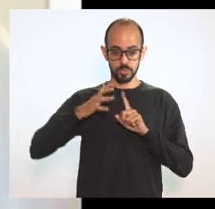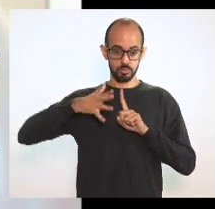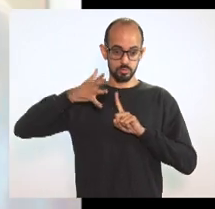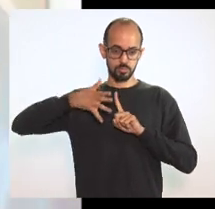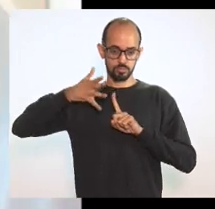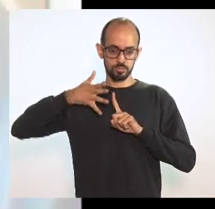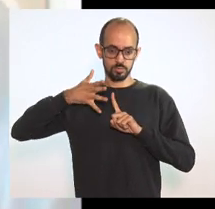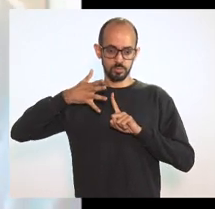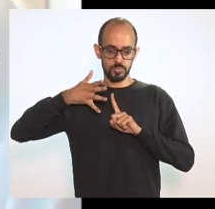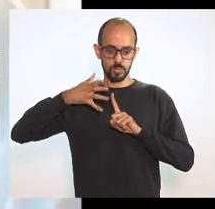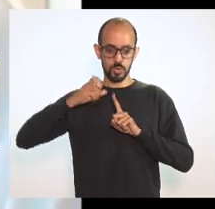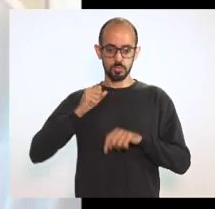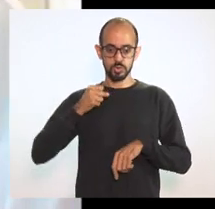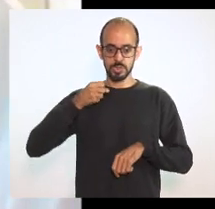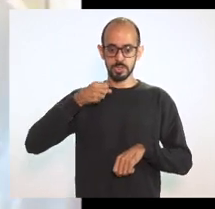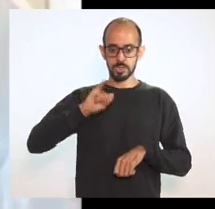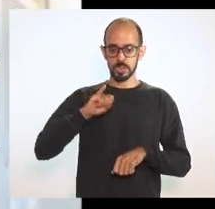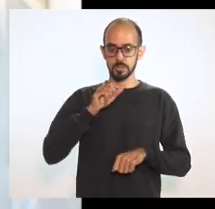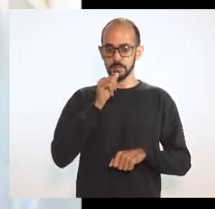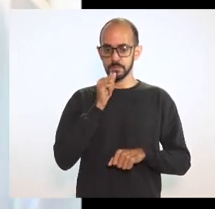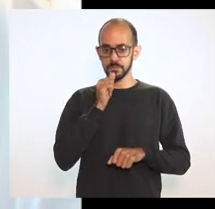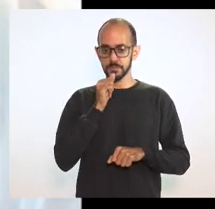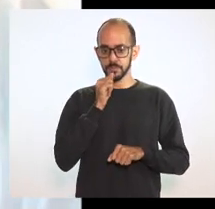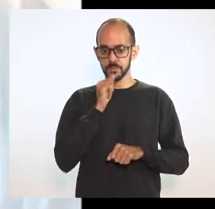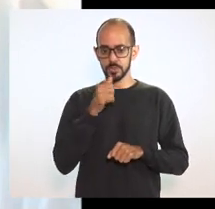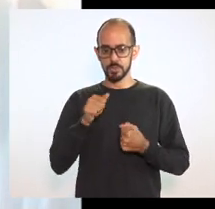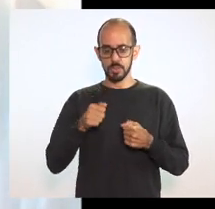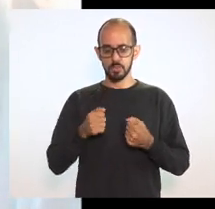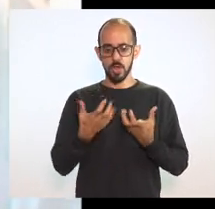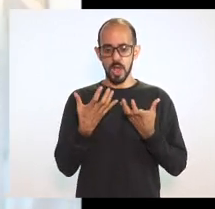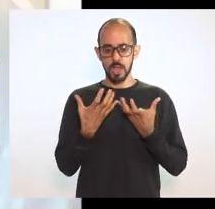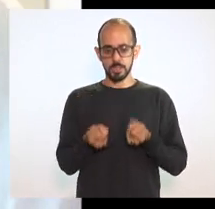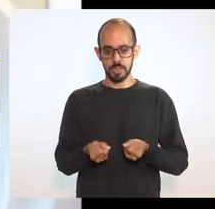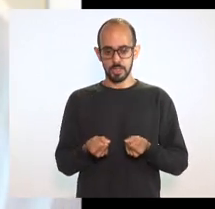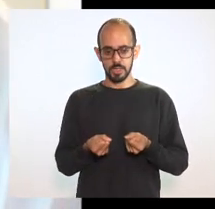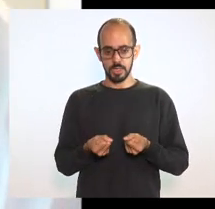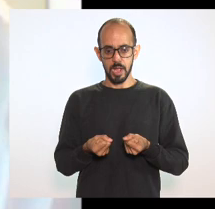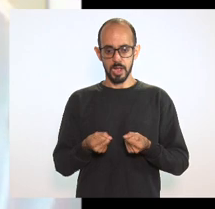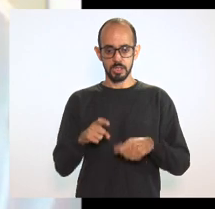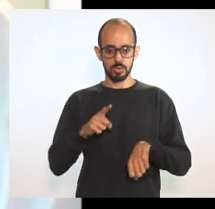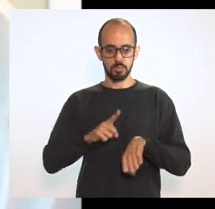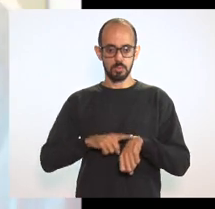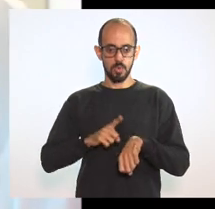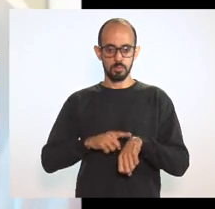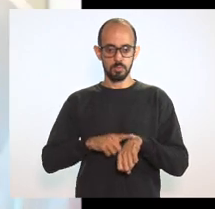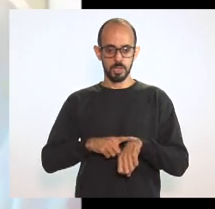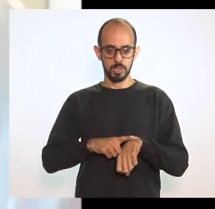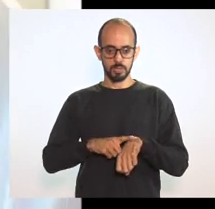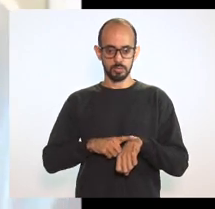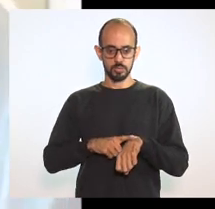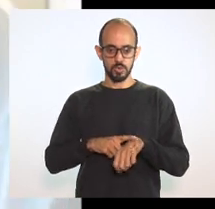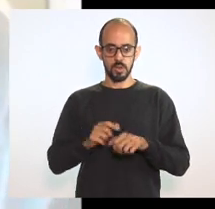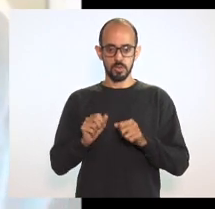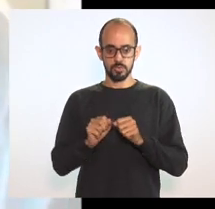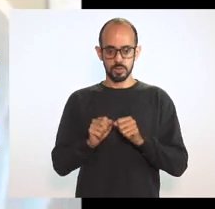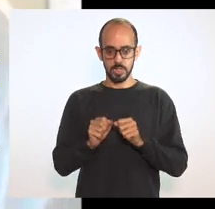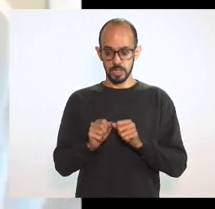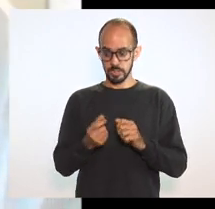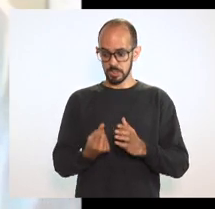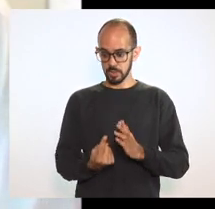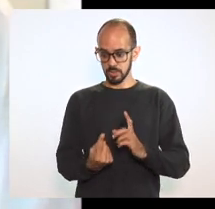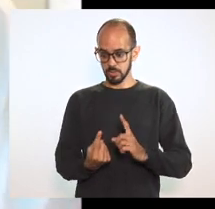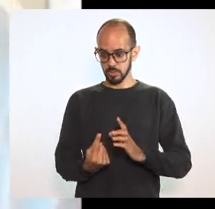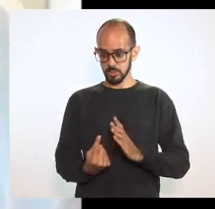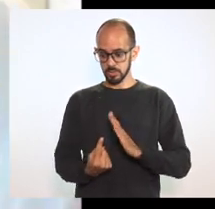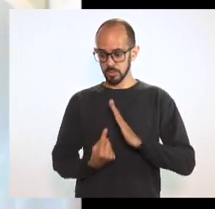defender, né, que no caso de piora da pandemia se fizesse distanciamento social, como